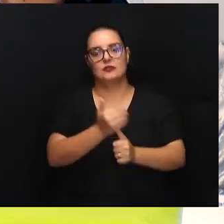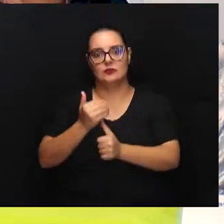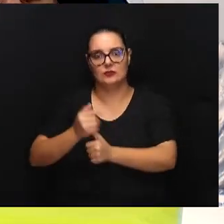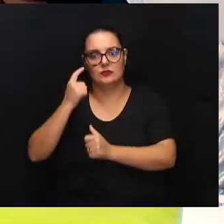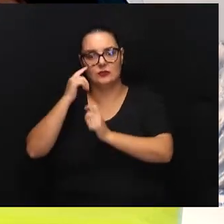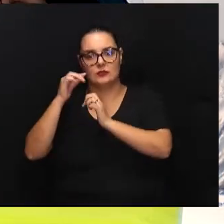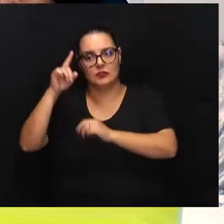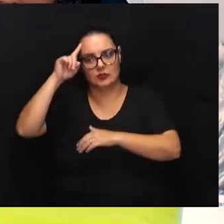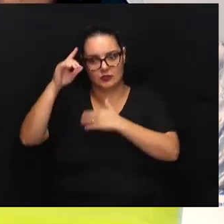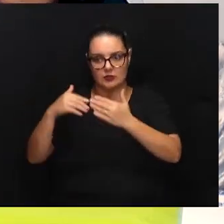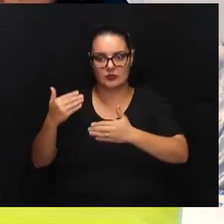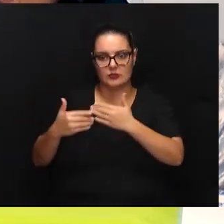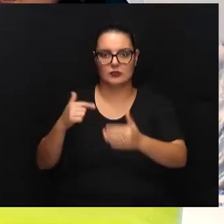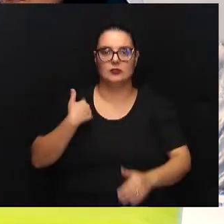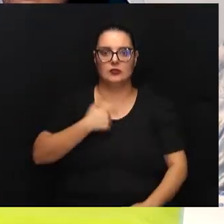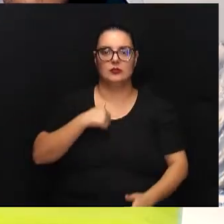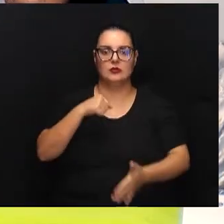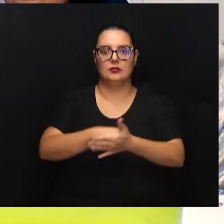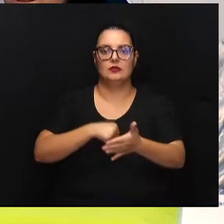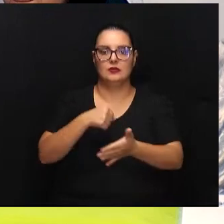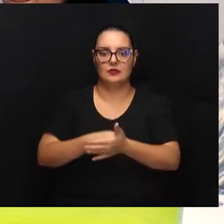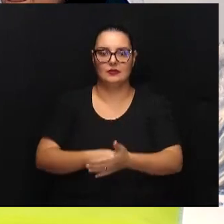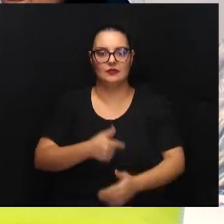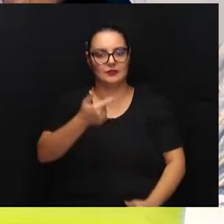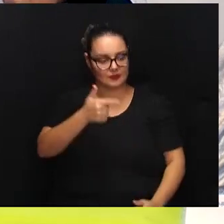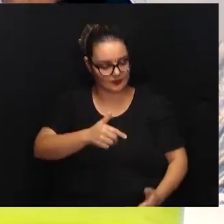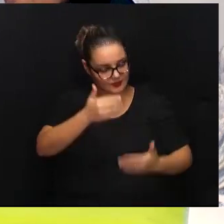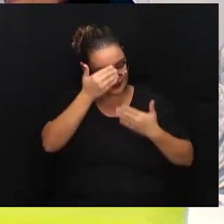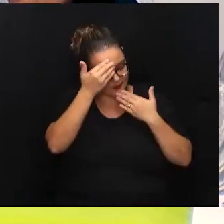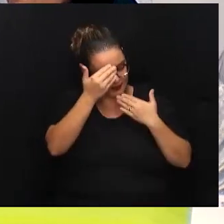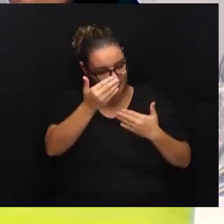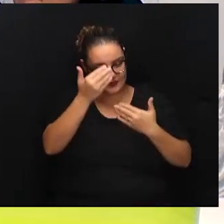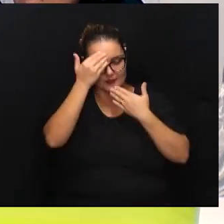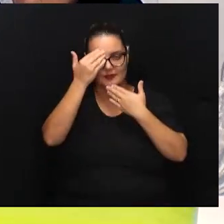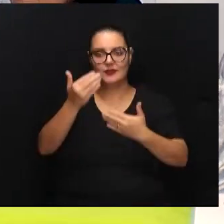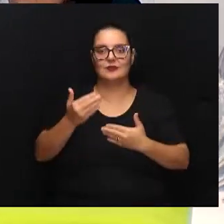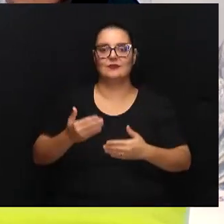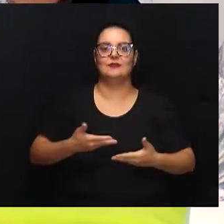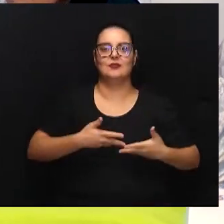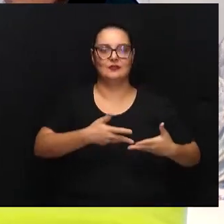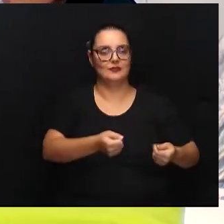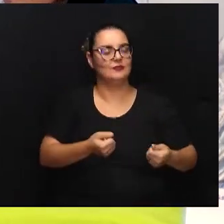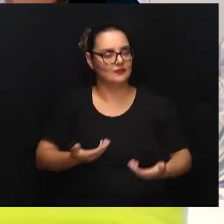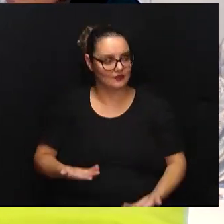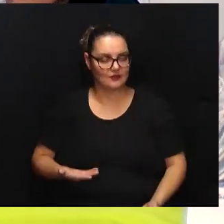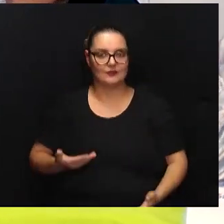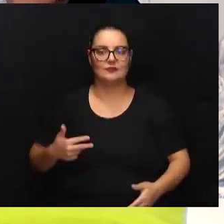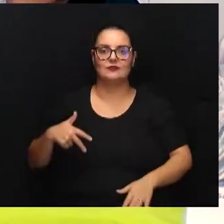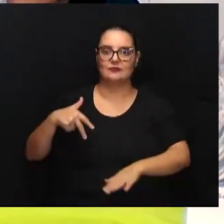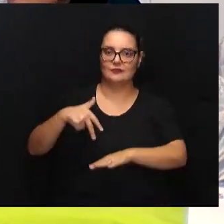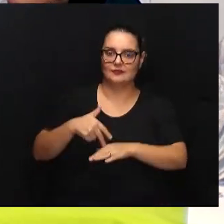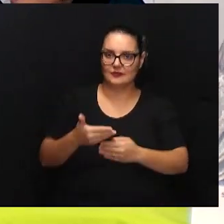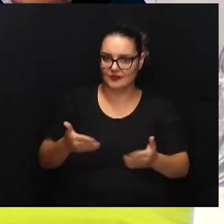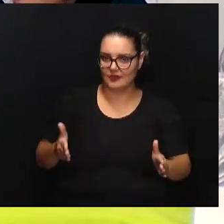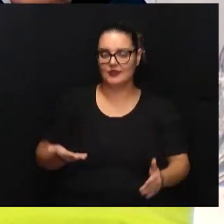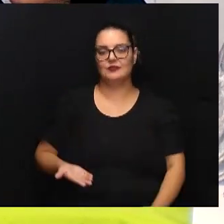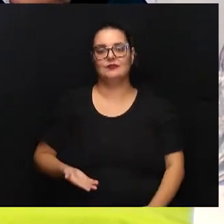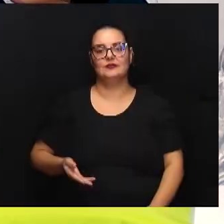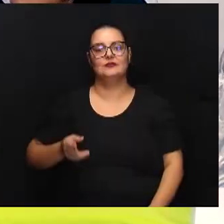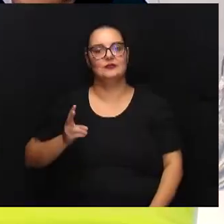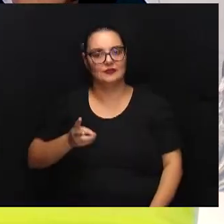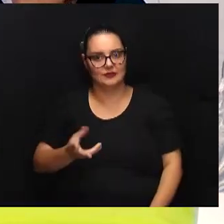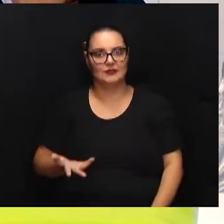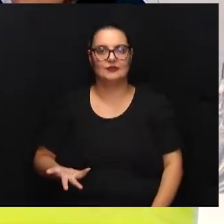Então, mais uma vez, muito obrigado pelo convite, e me coloco aqui à disposição o tempo inteiro para lutar ao lado de vocês